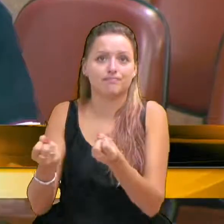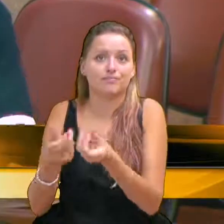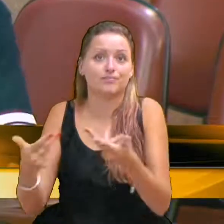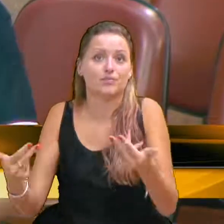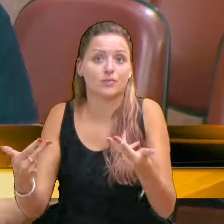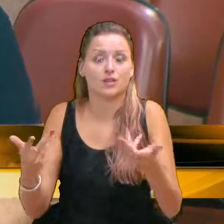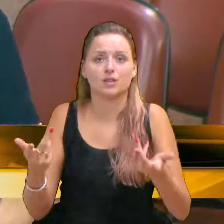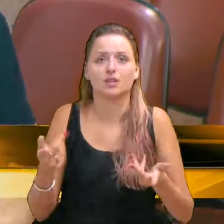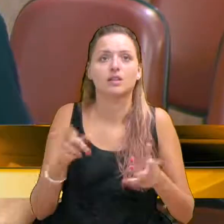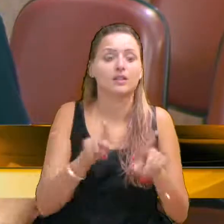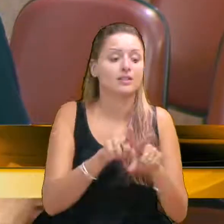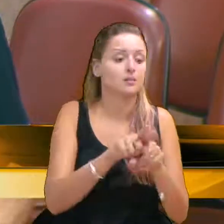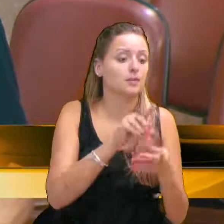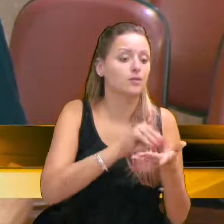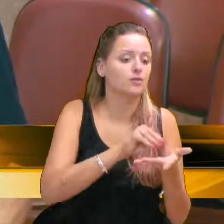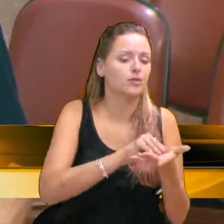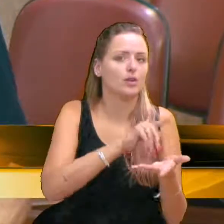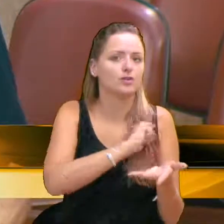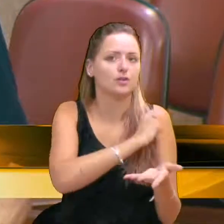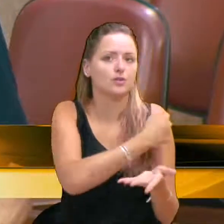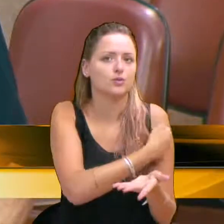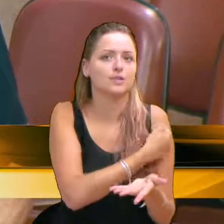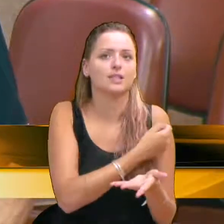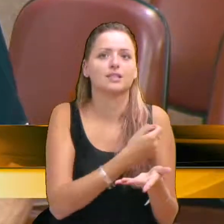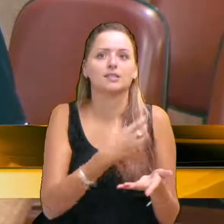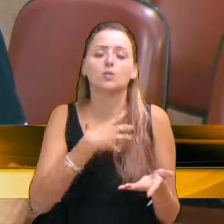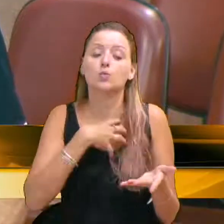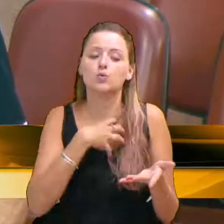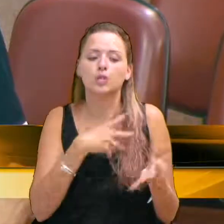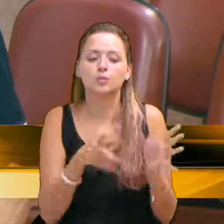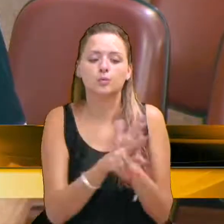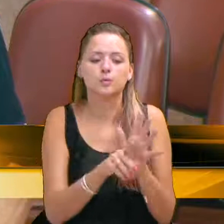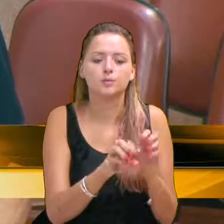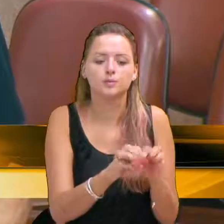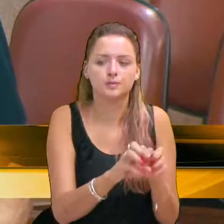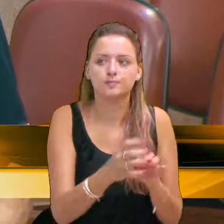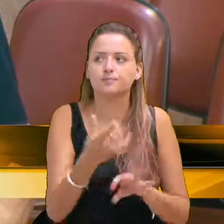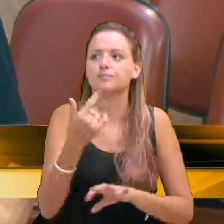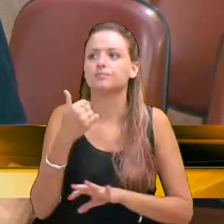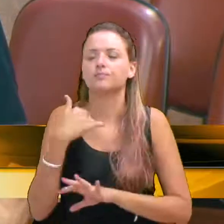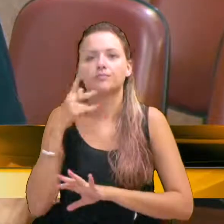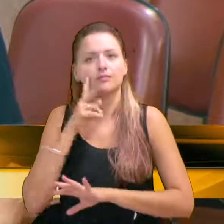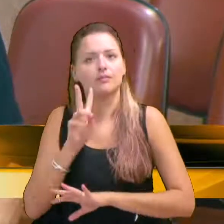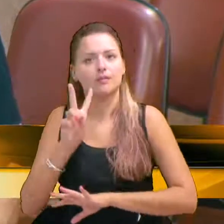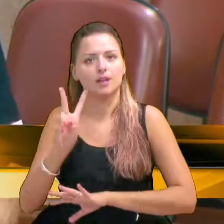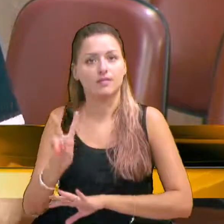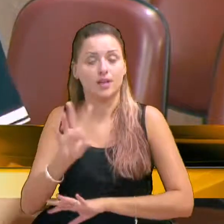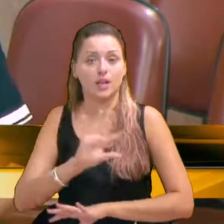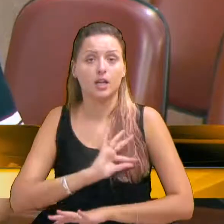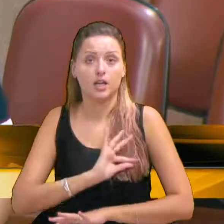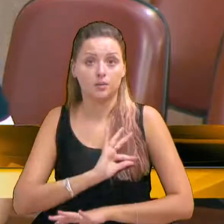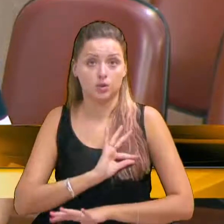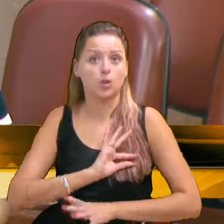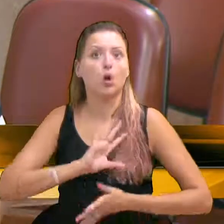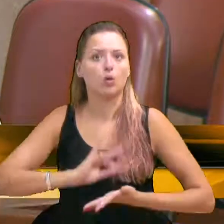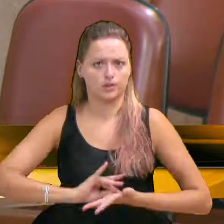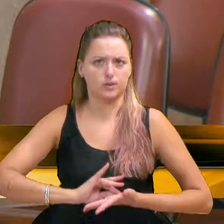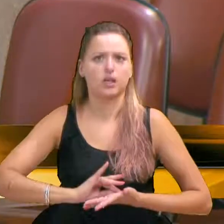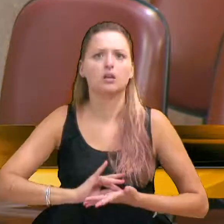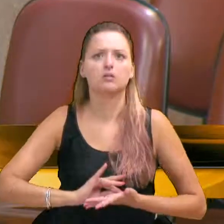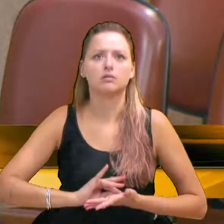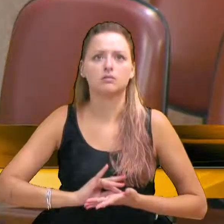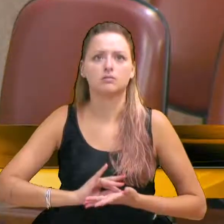rodovias e falta de fiscalização pedagógica. Tu assisti um policial, um oficial, às